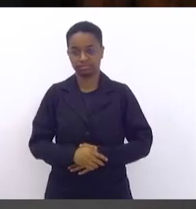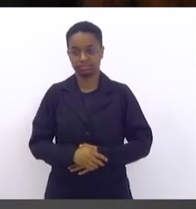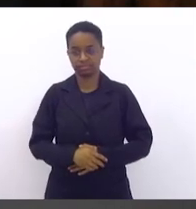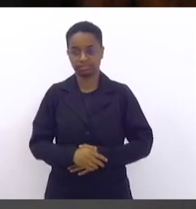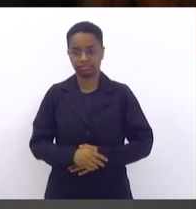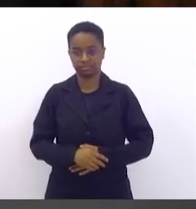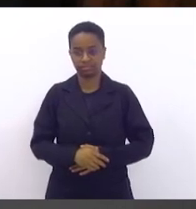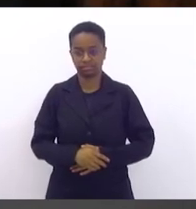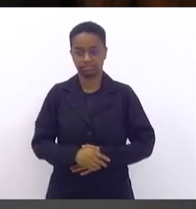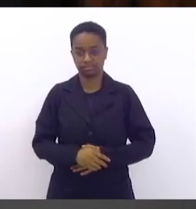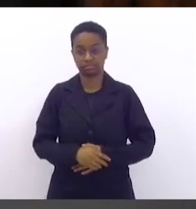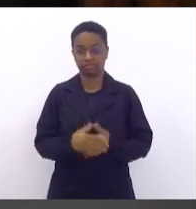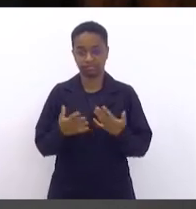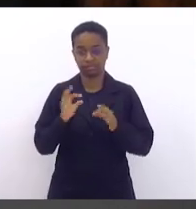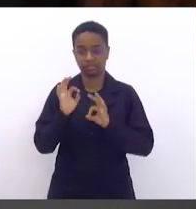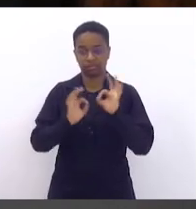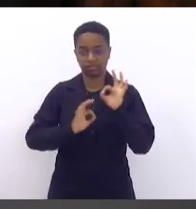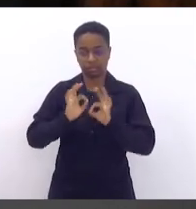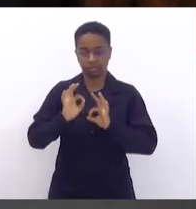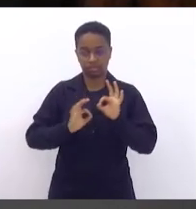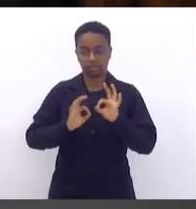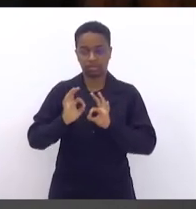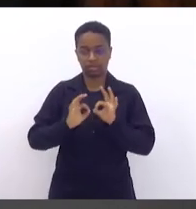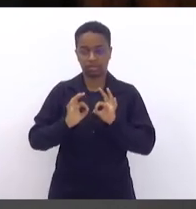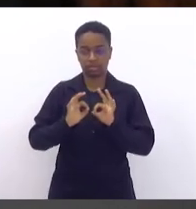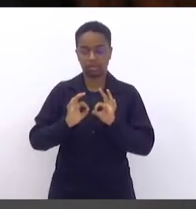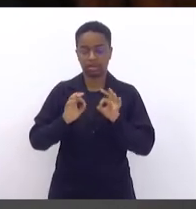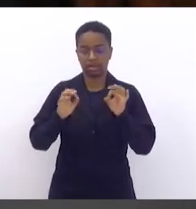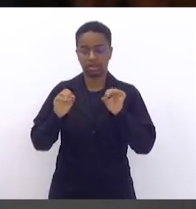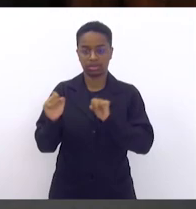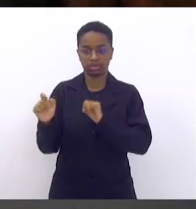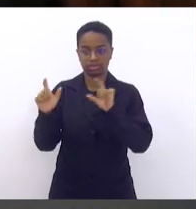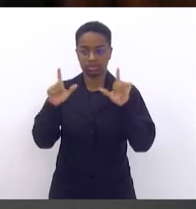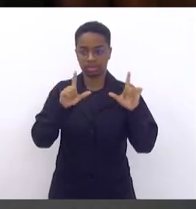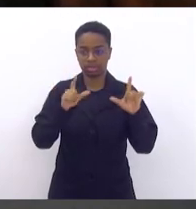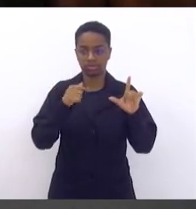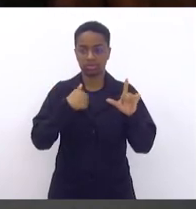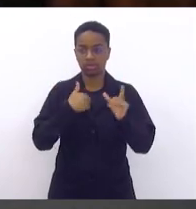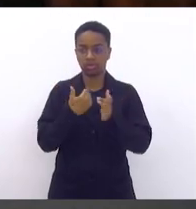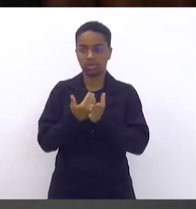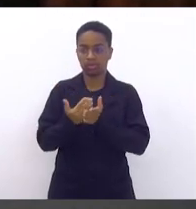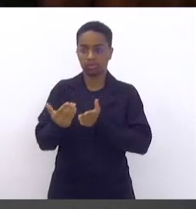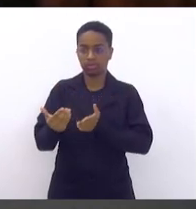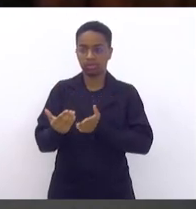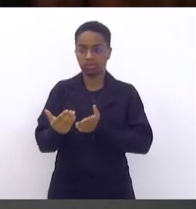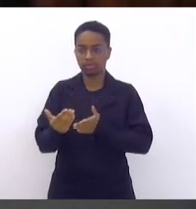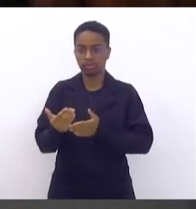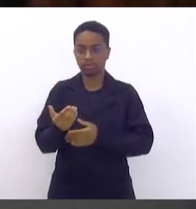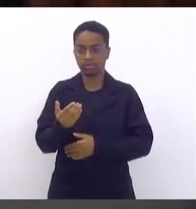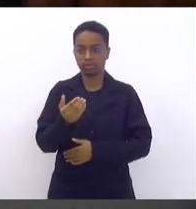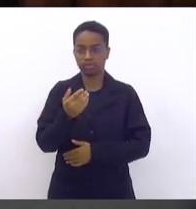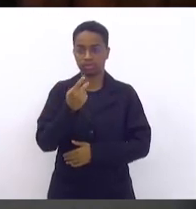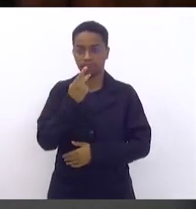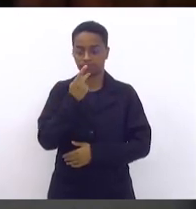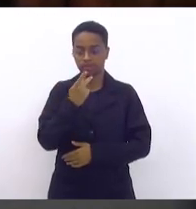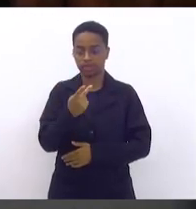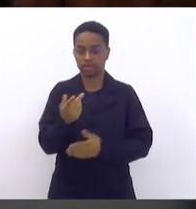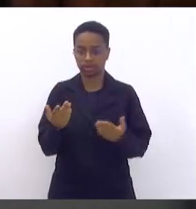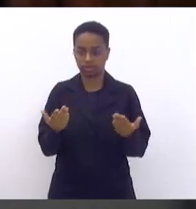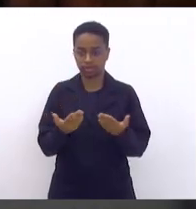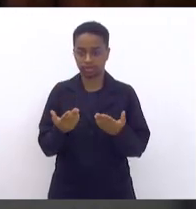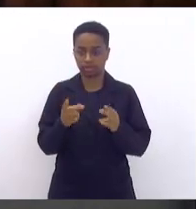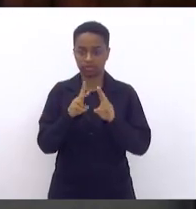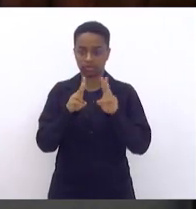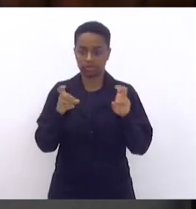enquanto vamos conhecerão colocado aqui minha apresentação eu vou começar falando né que no início sobre